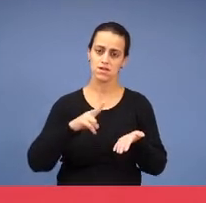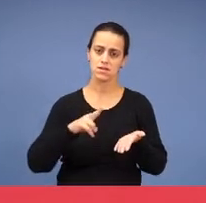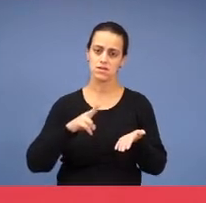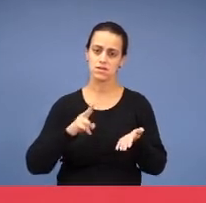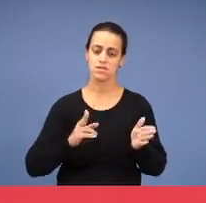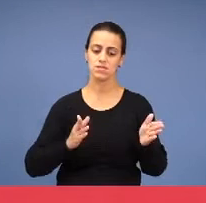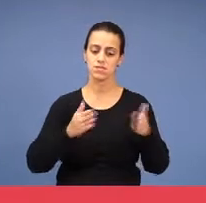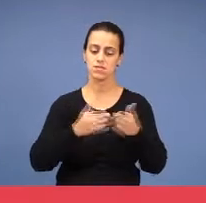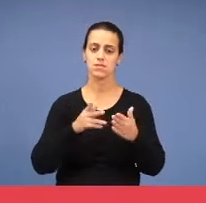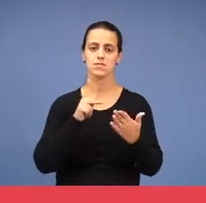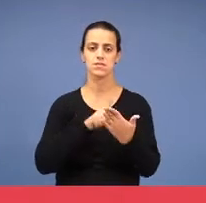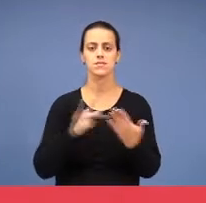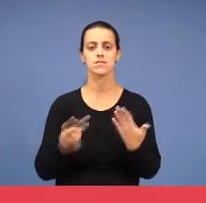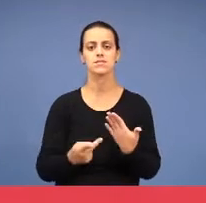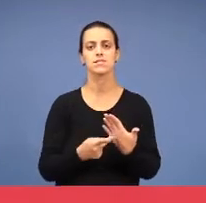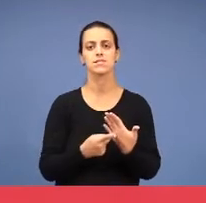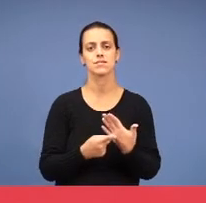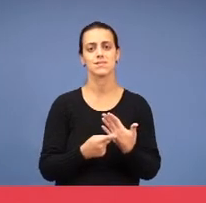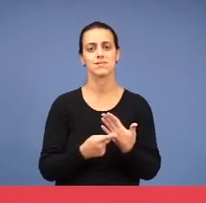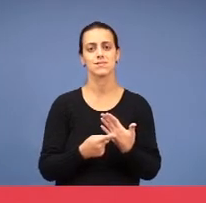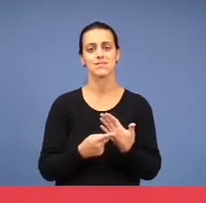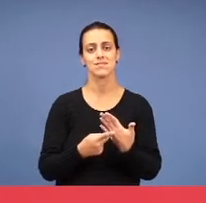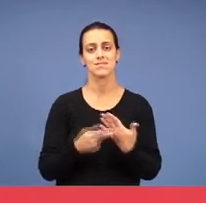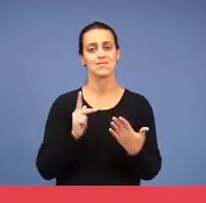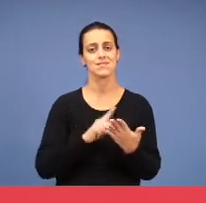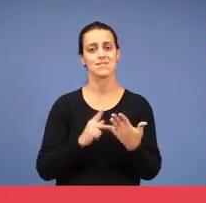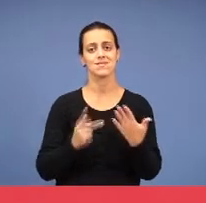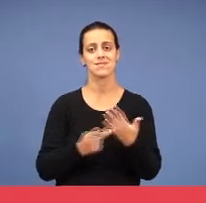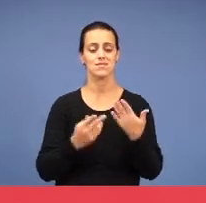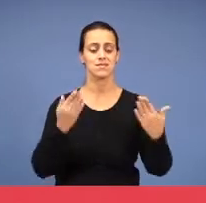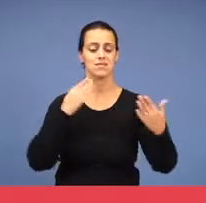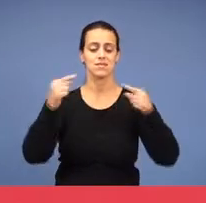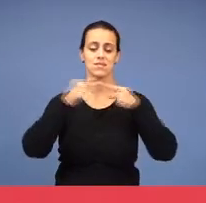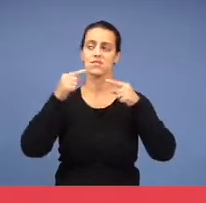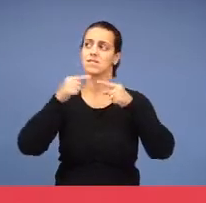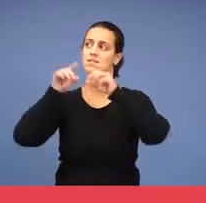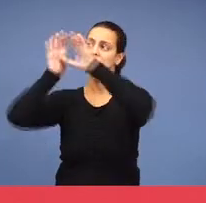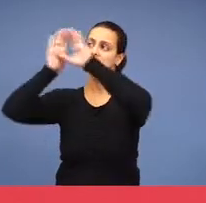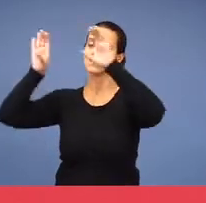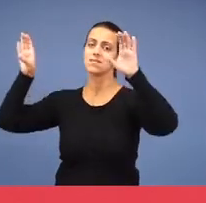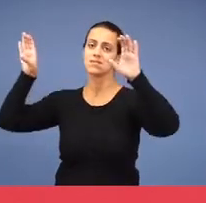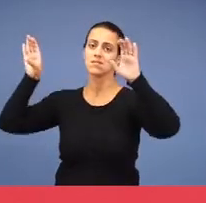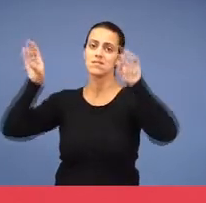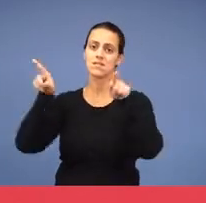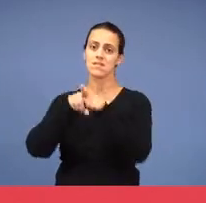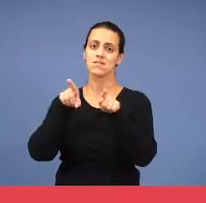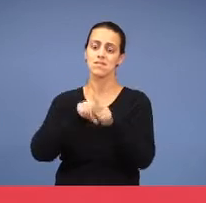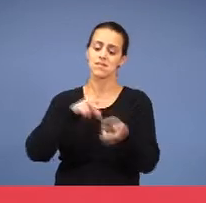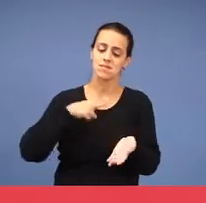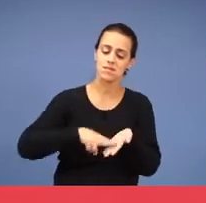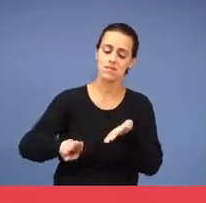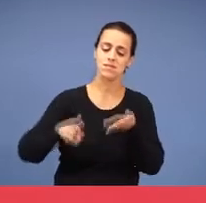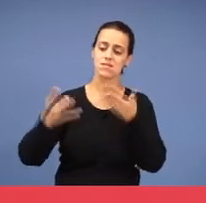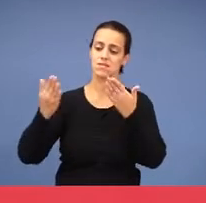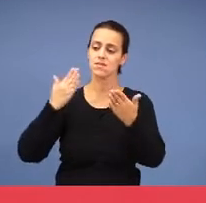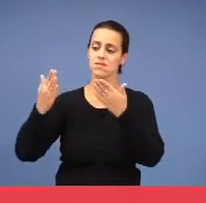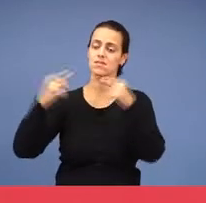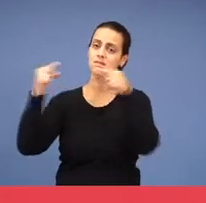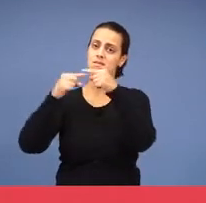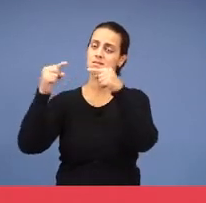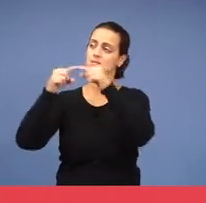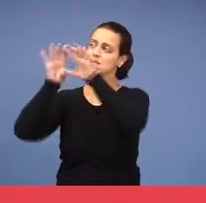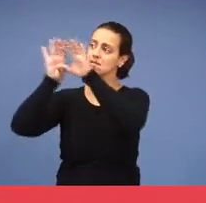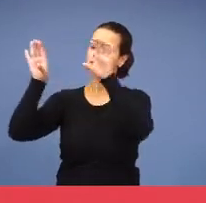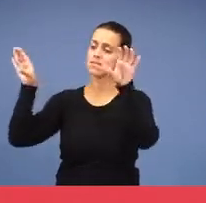parábolas. Porque as parábolas falam a respeito do reino. E as cartas são relativas a quem? Ao reino. Mesma coisa. Só